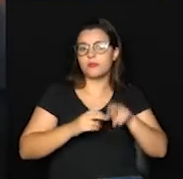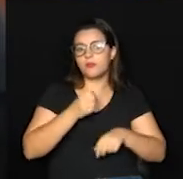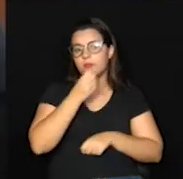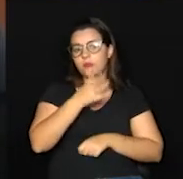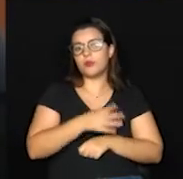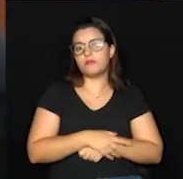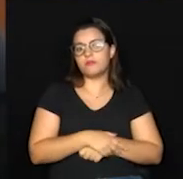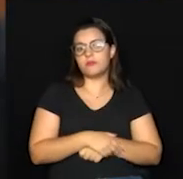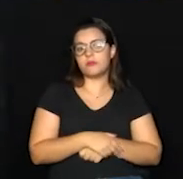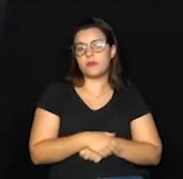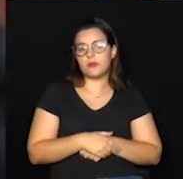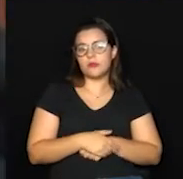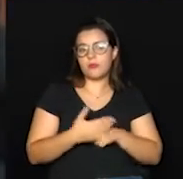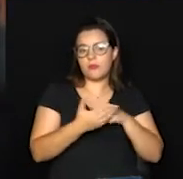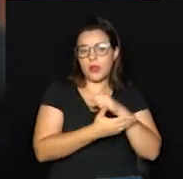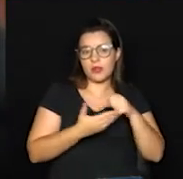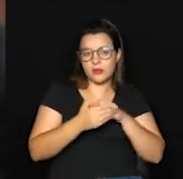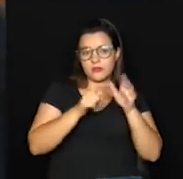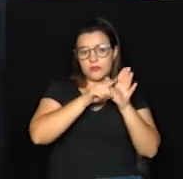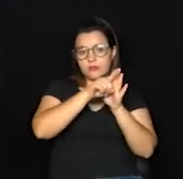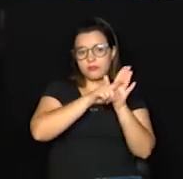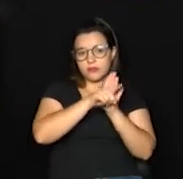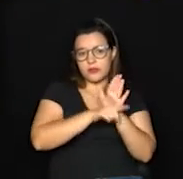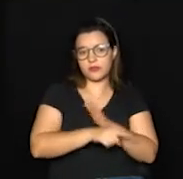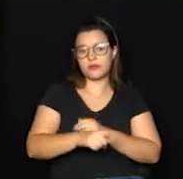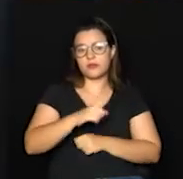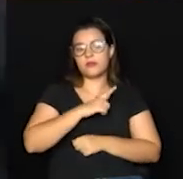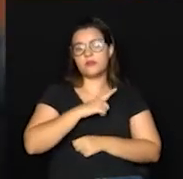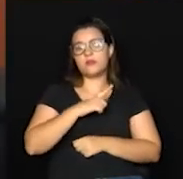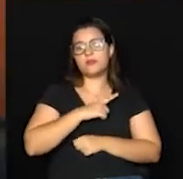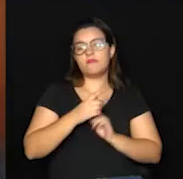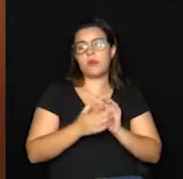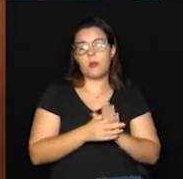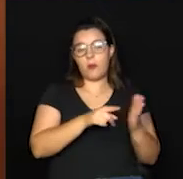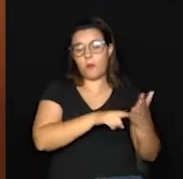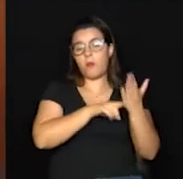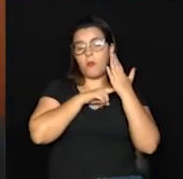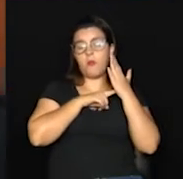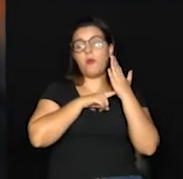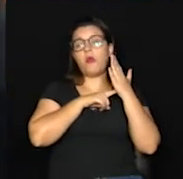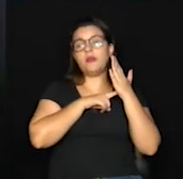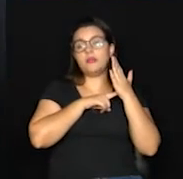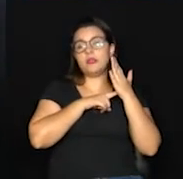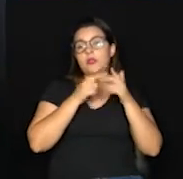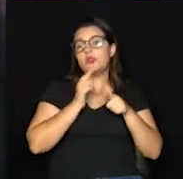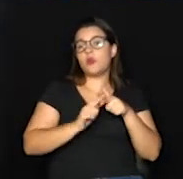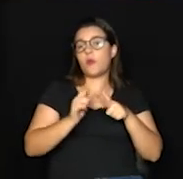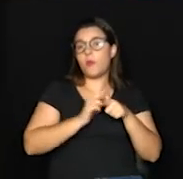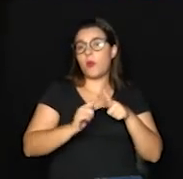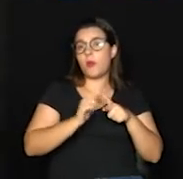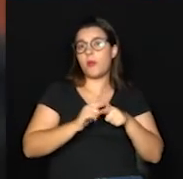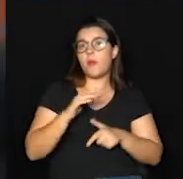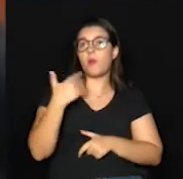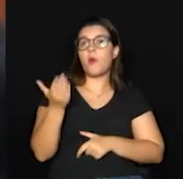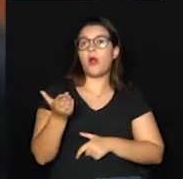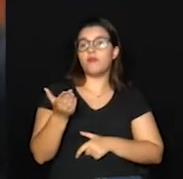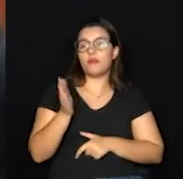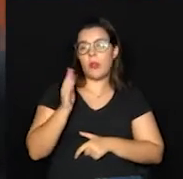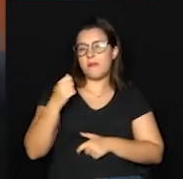base em indicadores. Porque no indicador já há um apontamento, né, do problema. Ele já